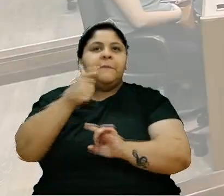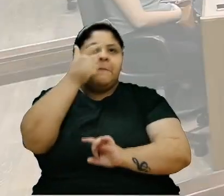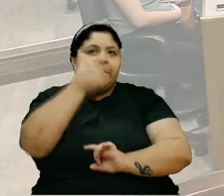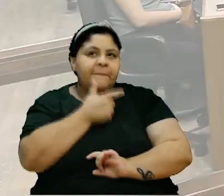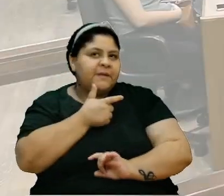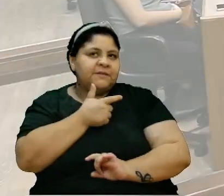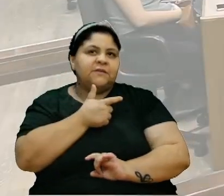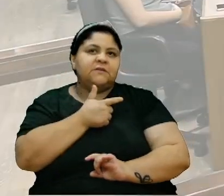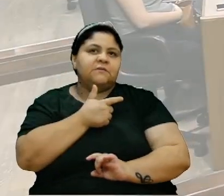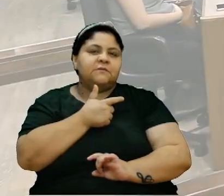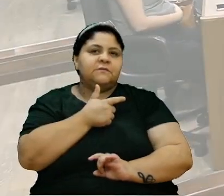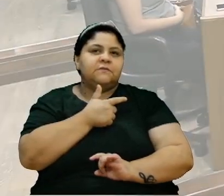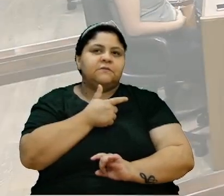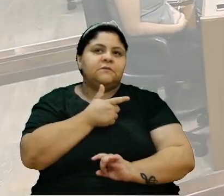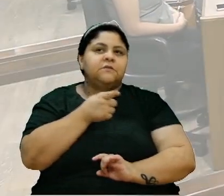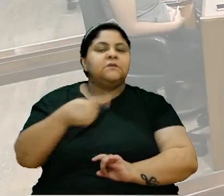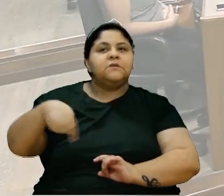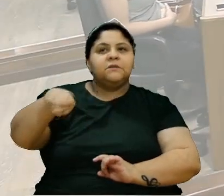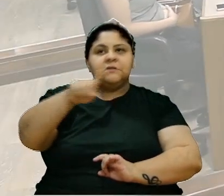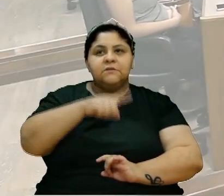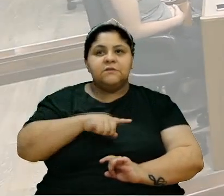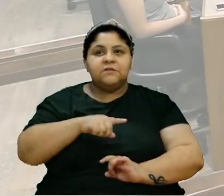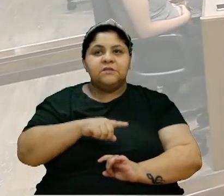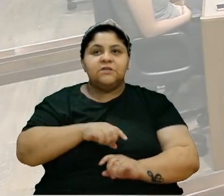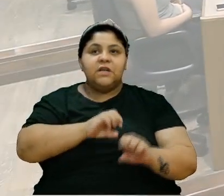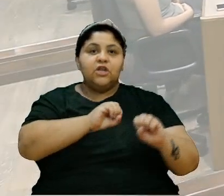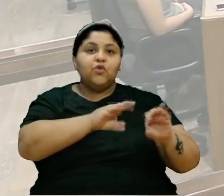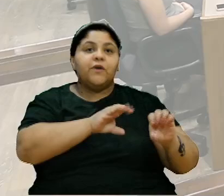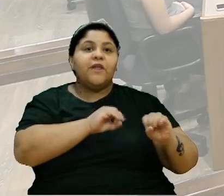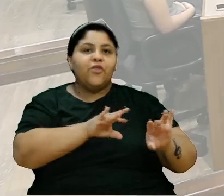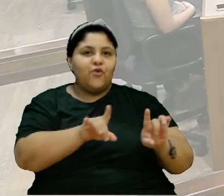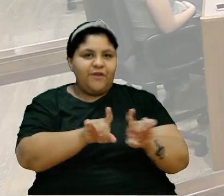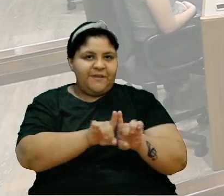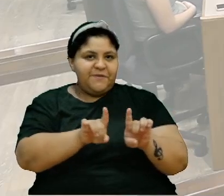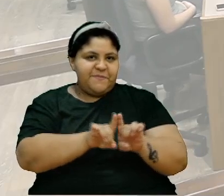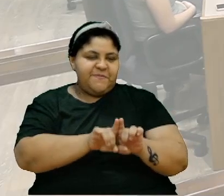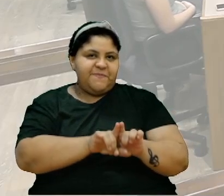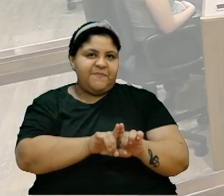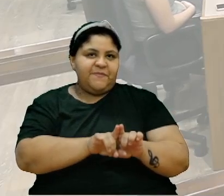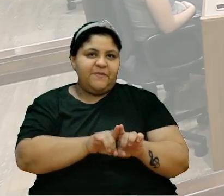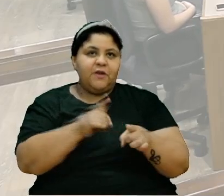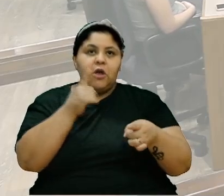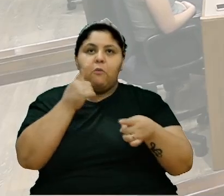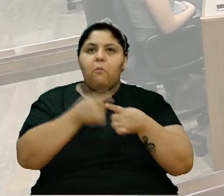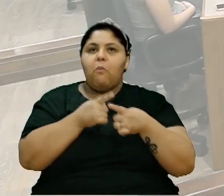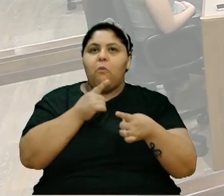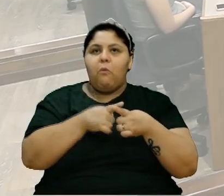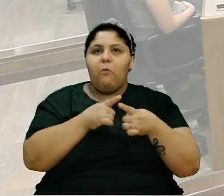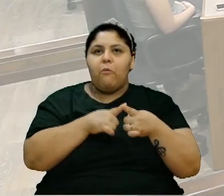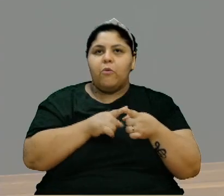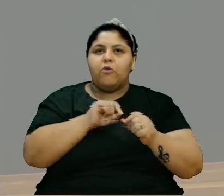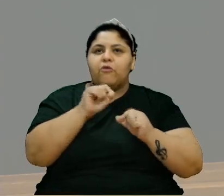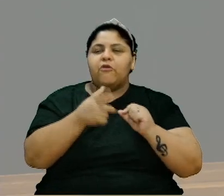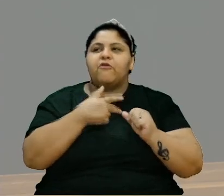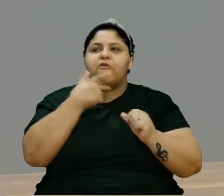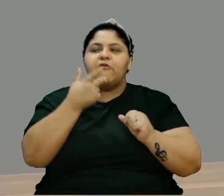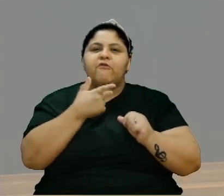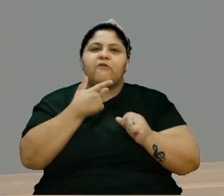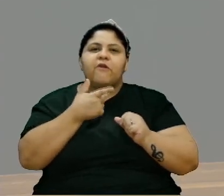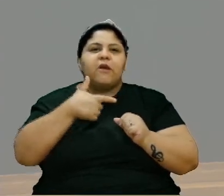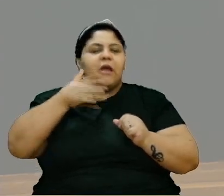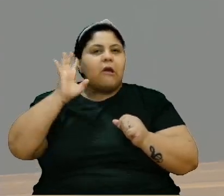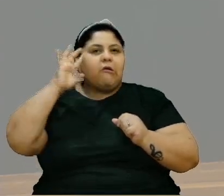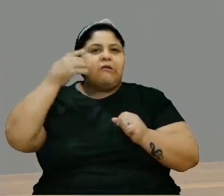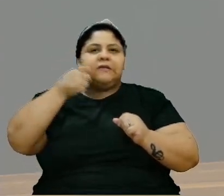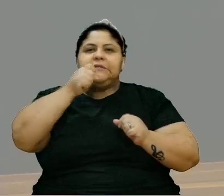que professora, a gente é educadora, porque aquela coisa antiga de tu chegar na sala de